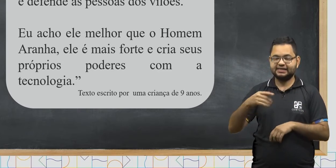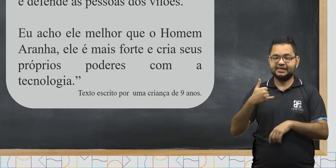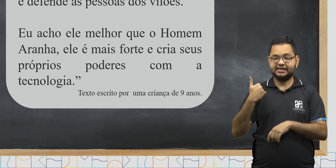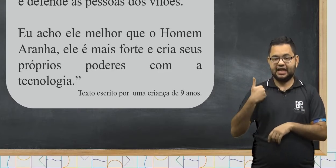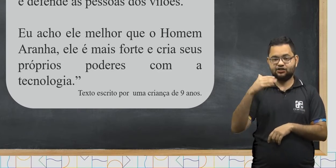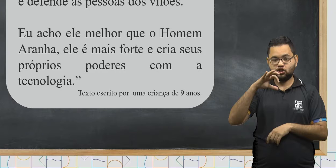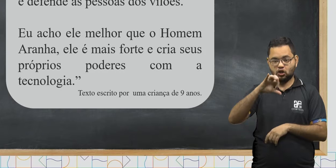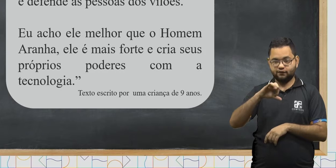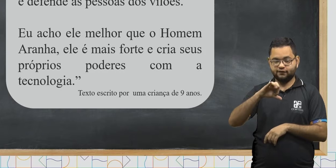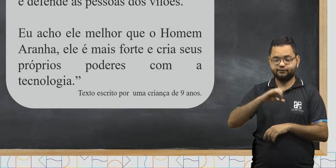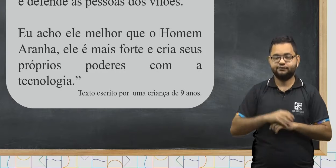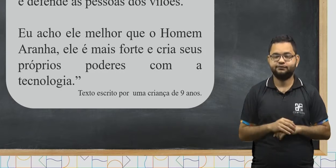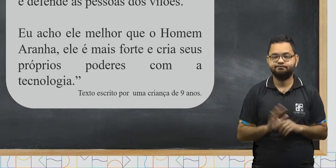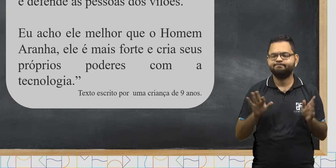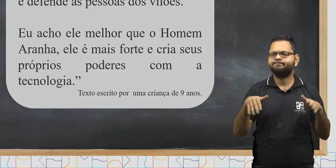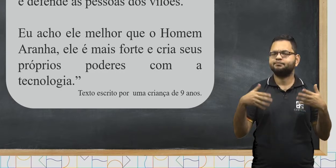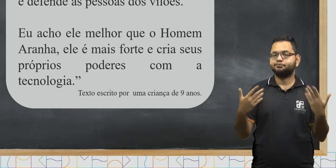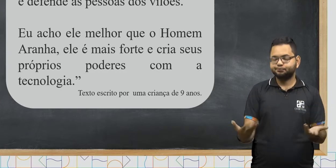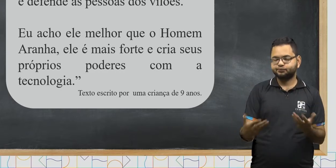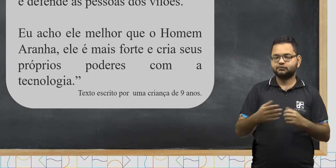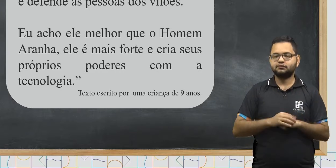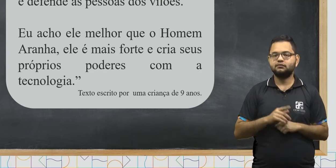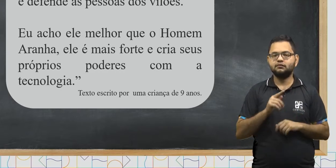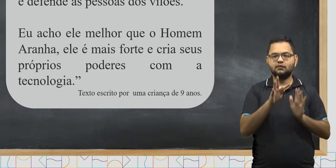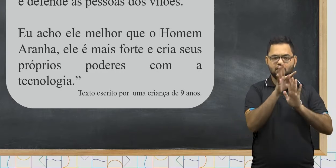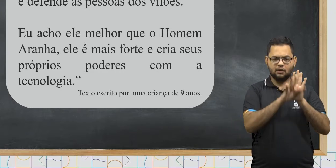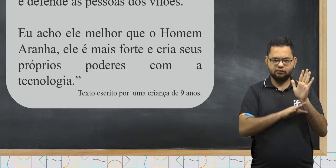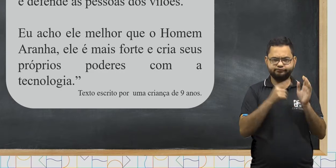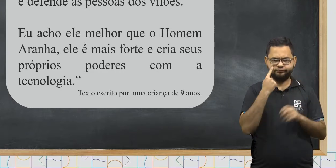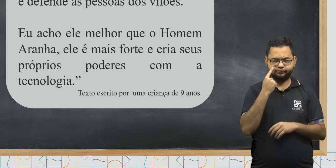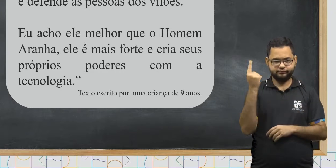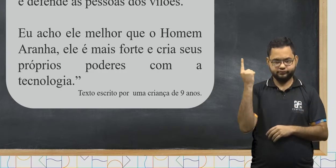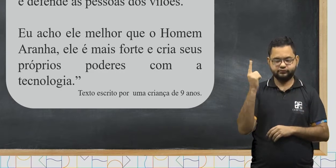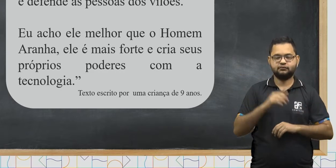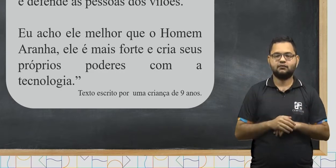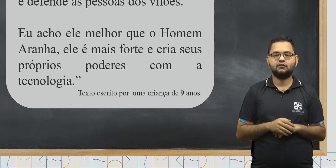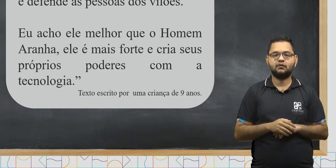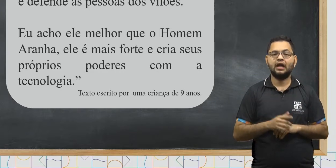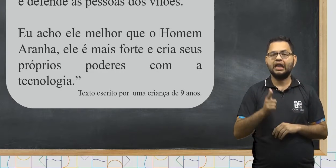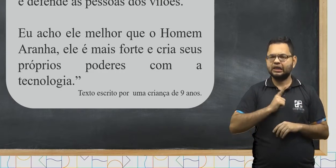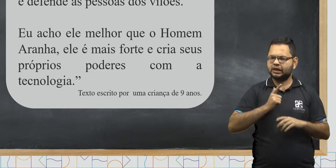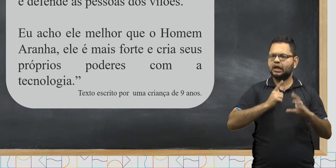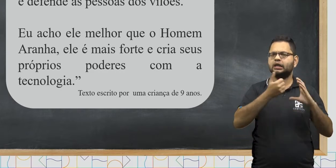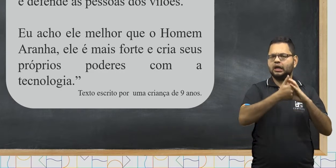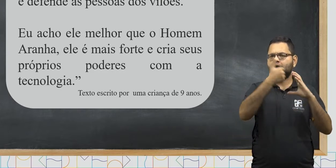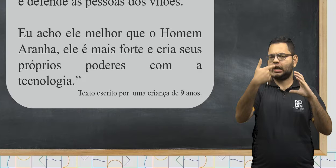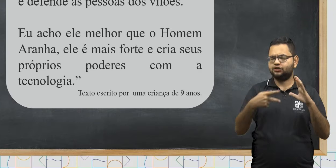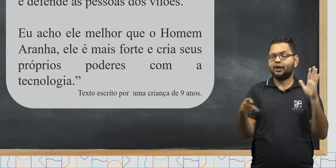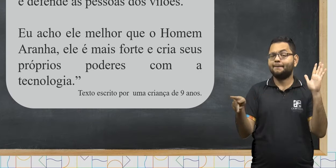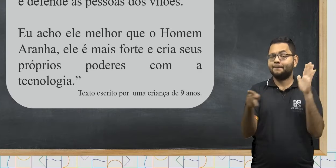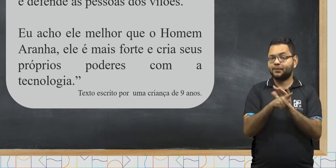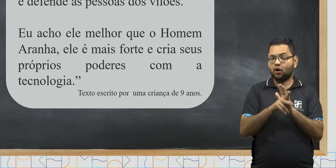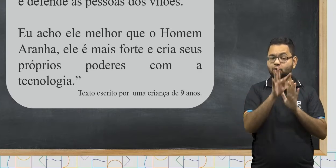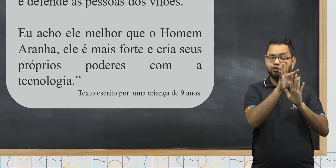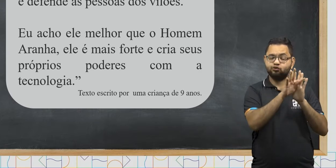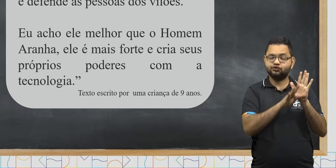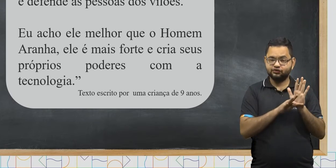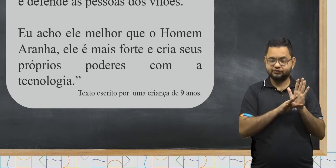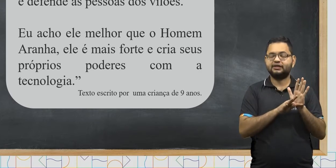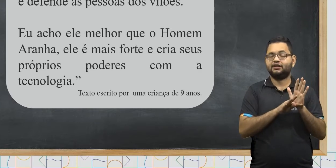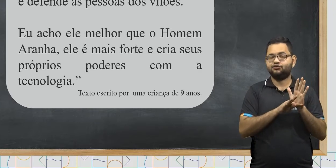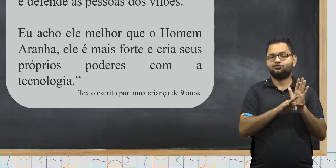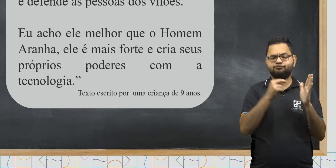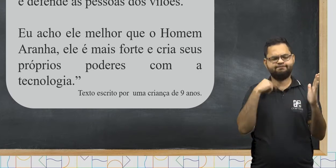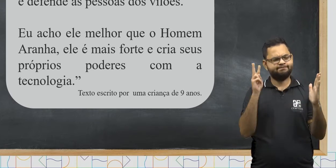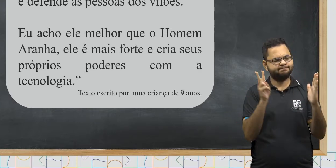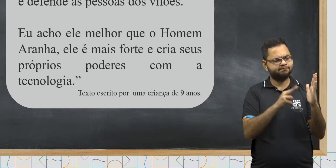9 anos. Veja, este texto apresenta características de um texto